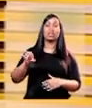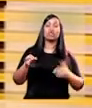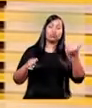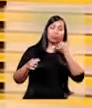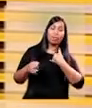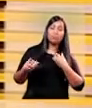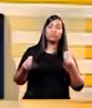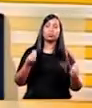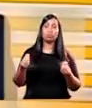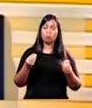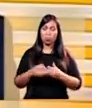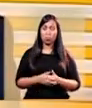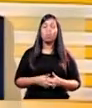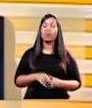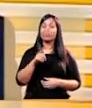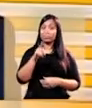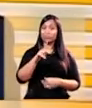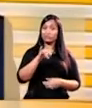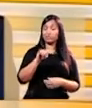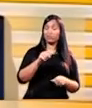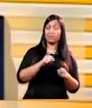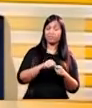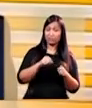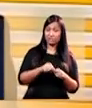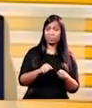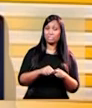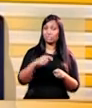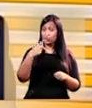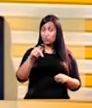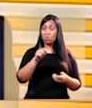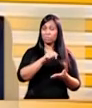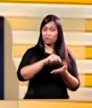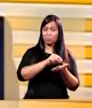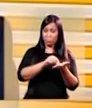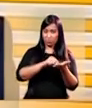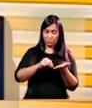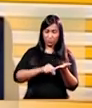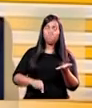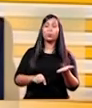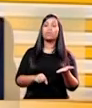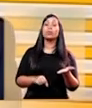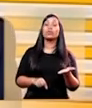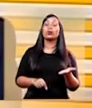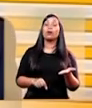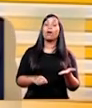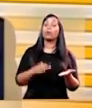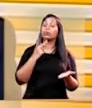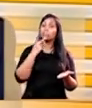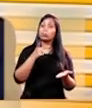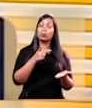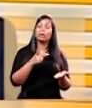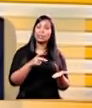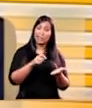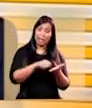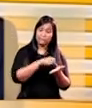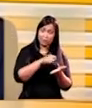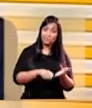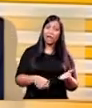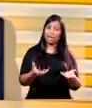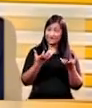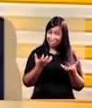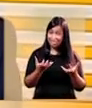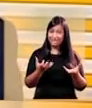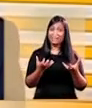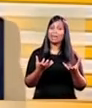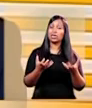de lá também? Como é que funciona isso? Sim, você faz quando você preenche aquele formulário, você é instruído, e aí você assinala se